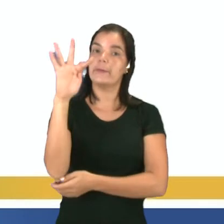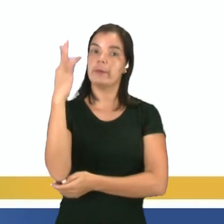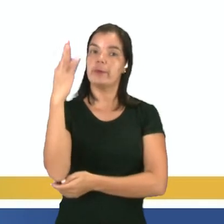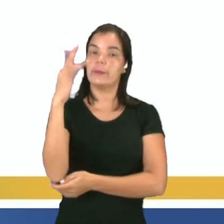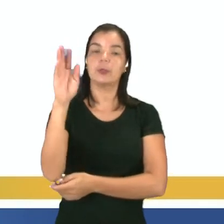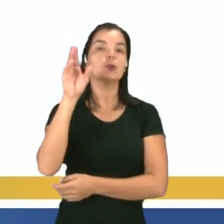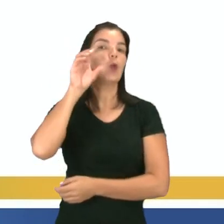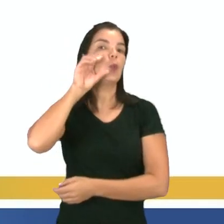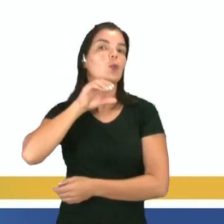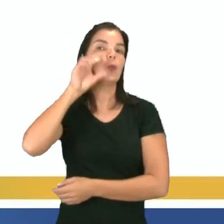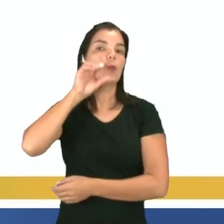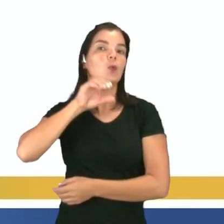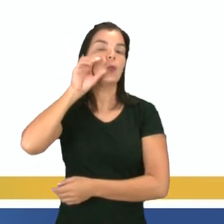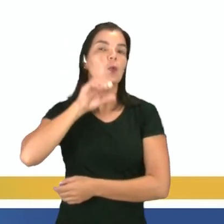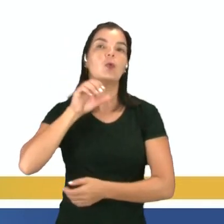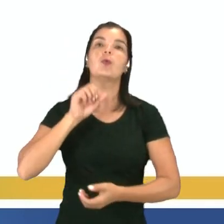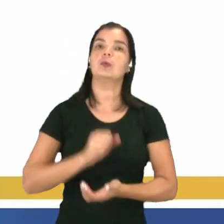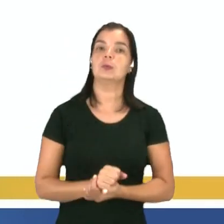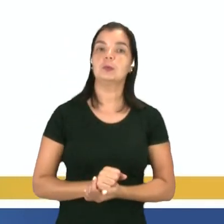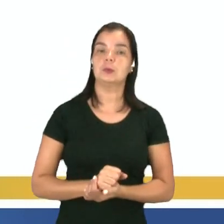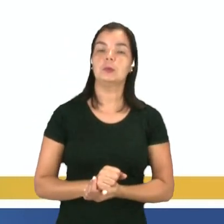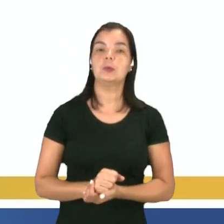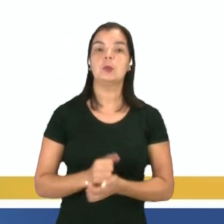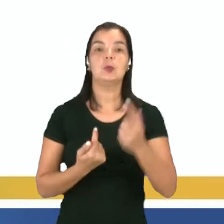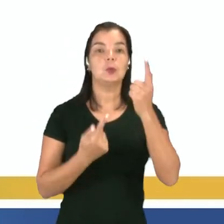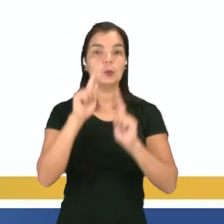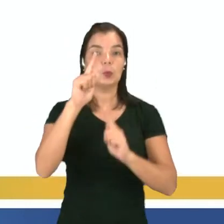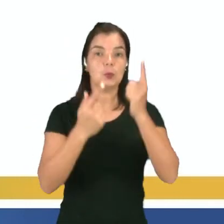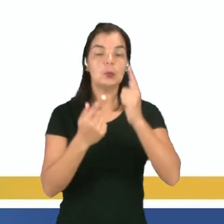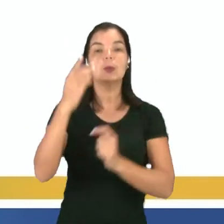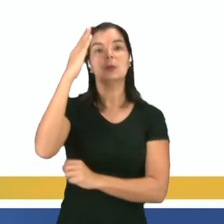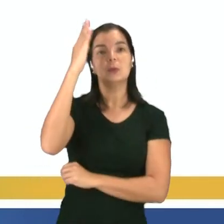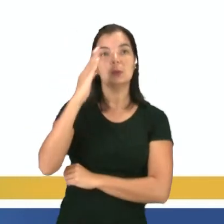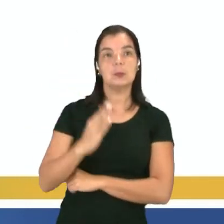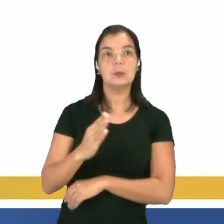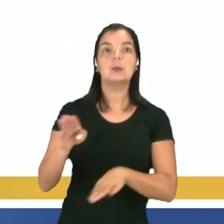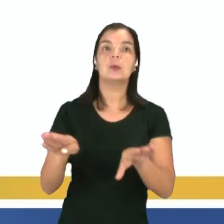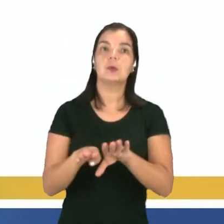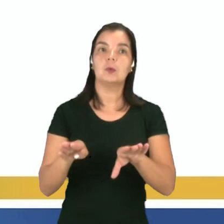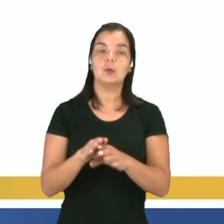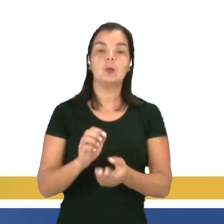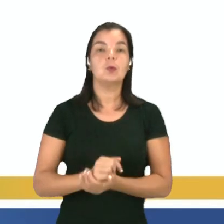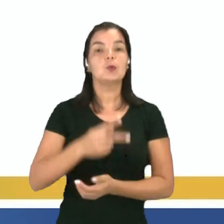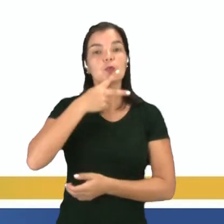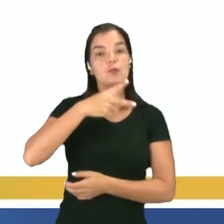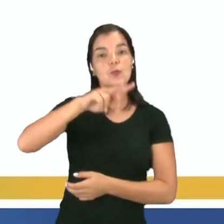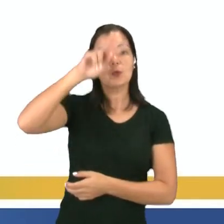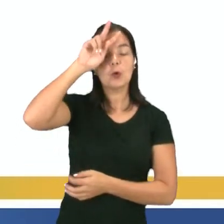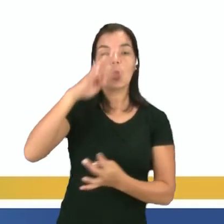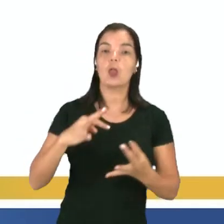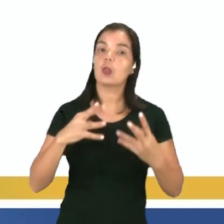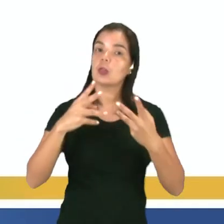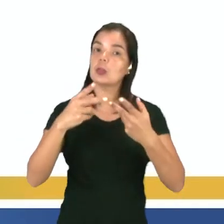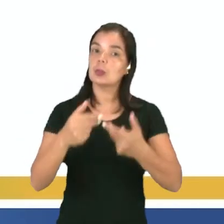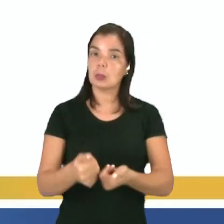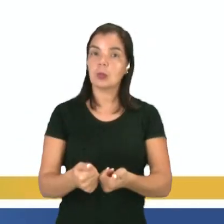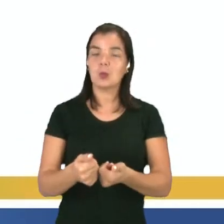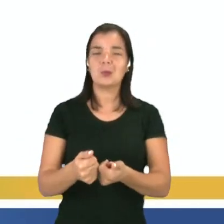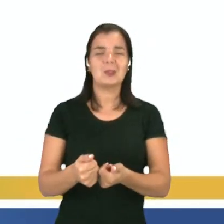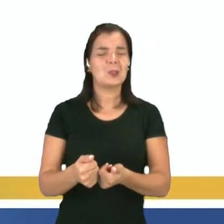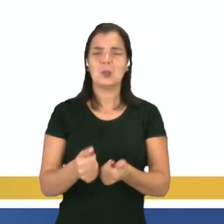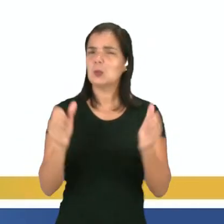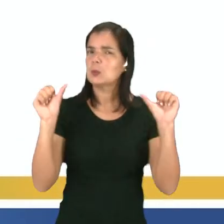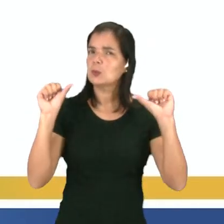Colômbia. Olha só, o caso da Colômbia, do Chile, do Brasil e do Peru, todos eles com índices